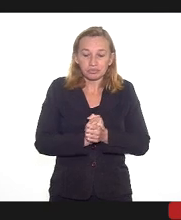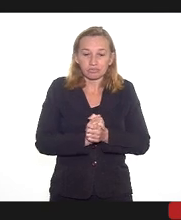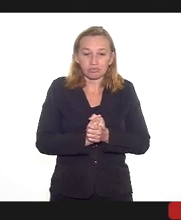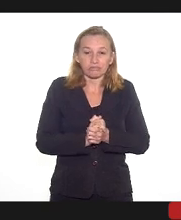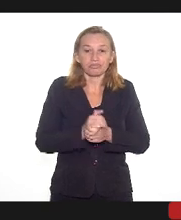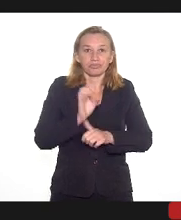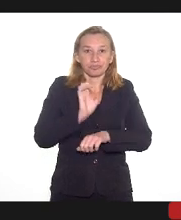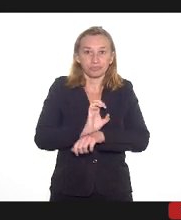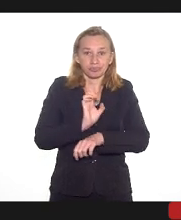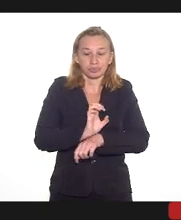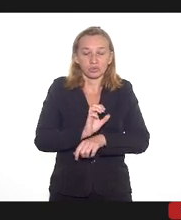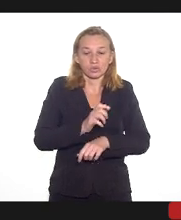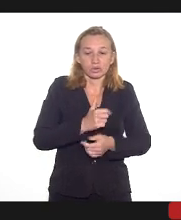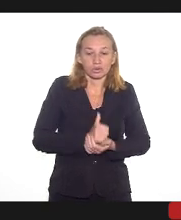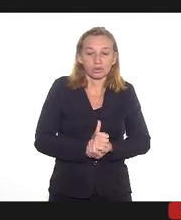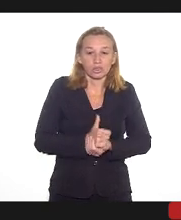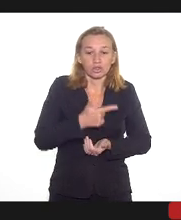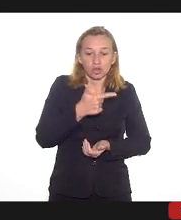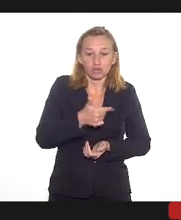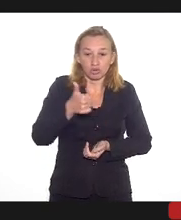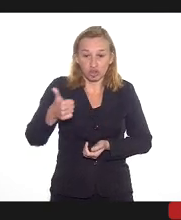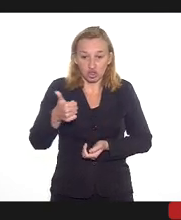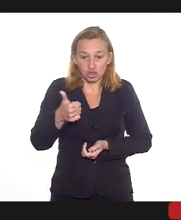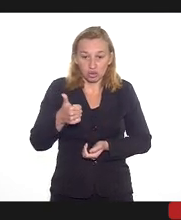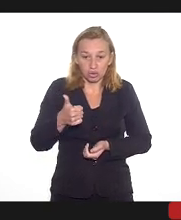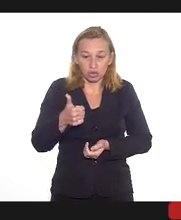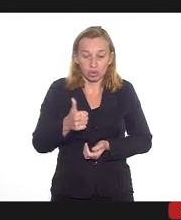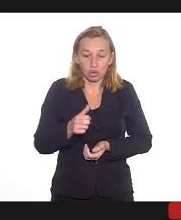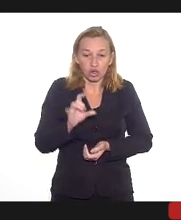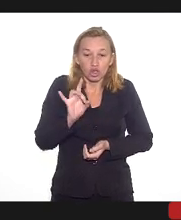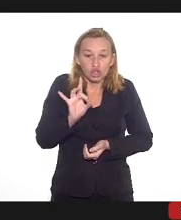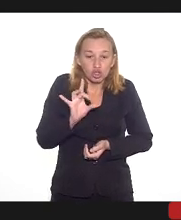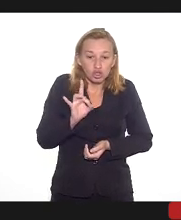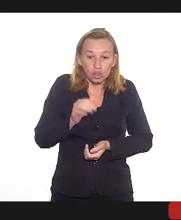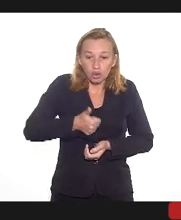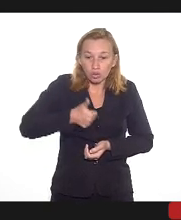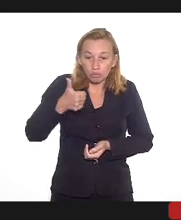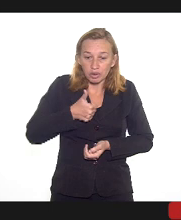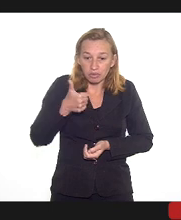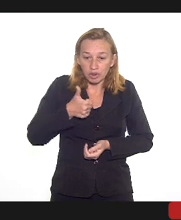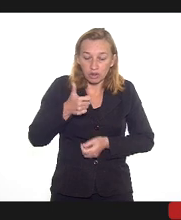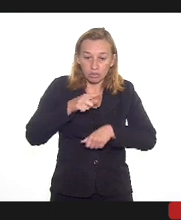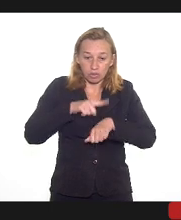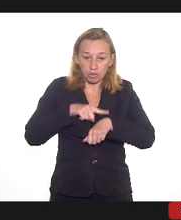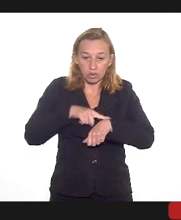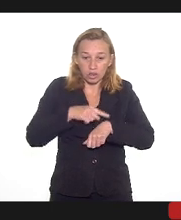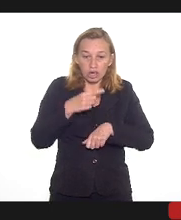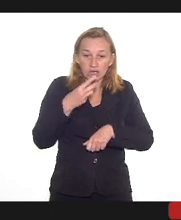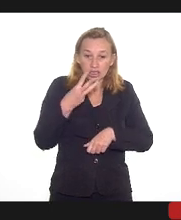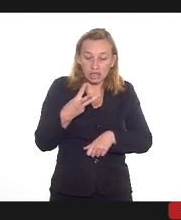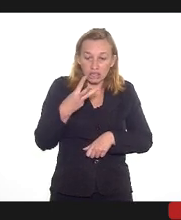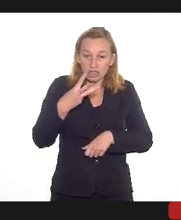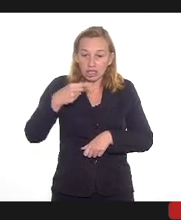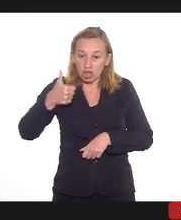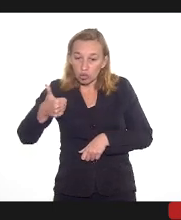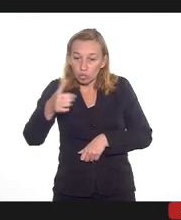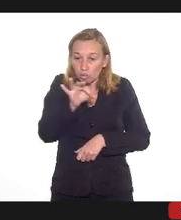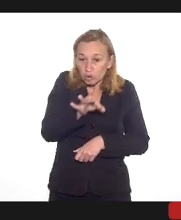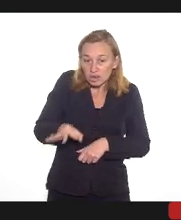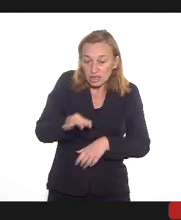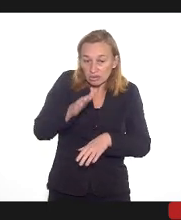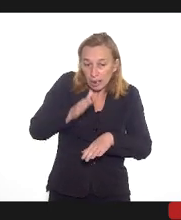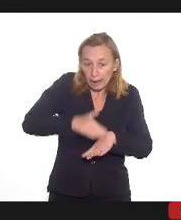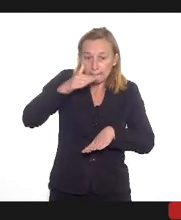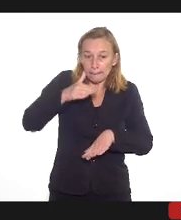Estado, em 2021, ele arrecadou só no primeiro quadrimestre 31% a mais do